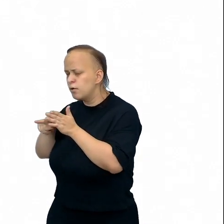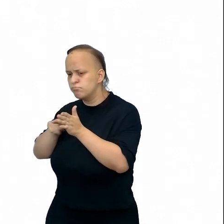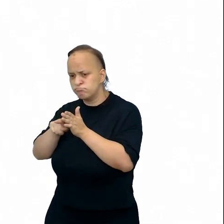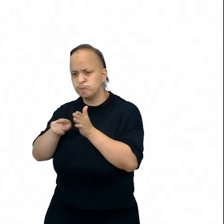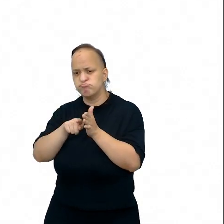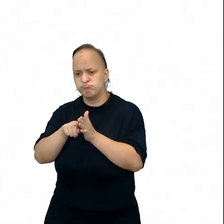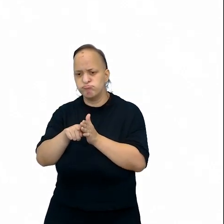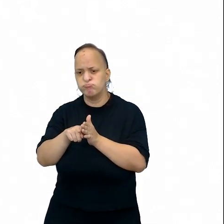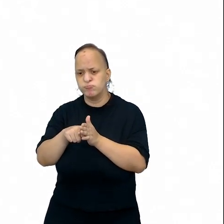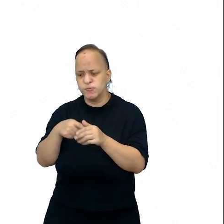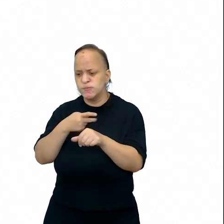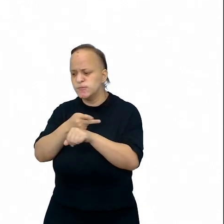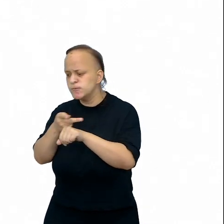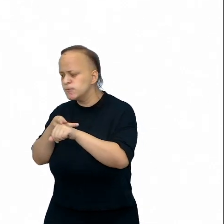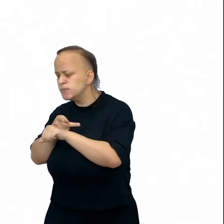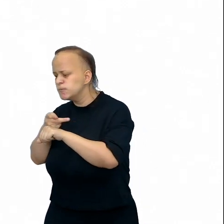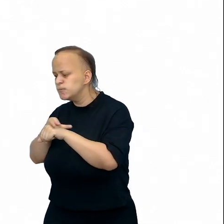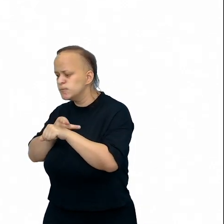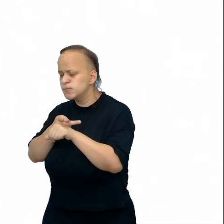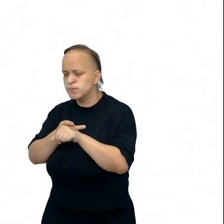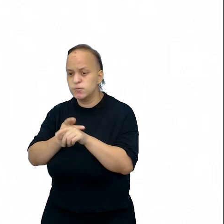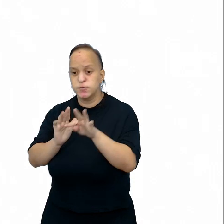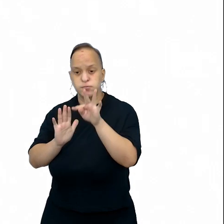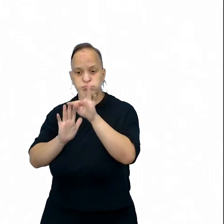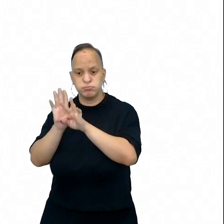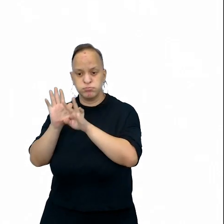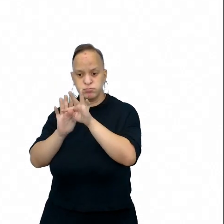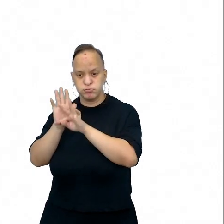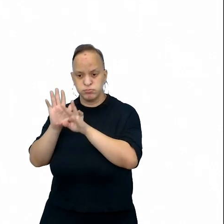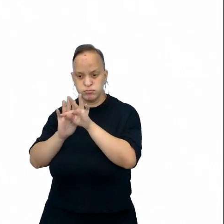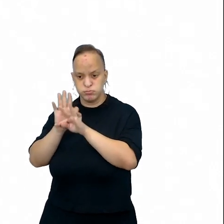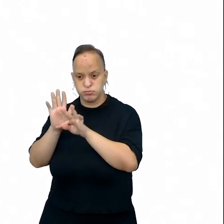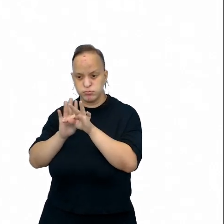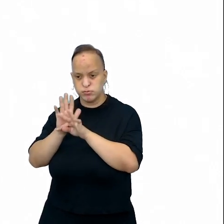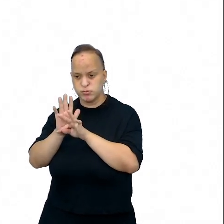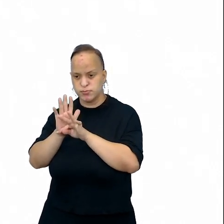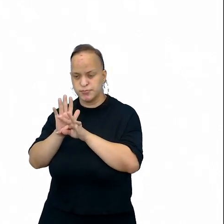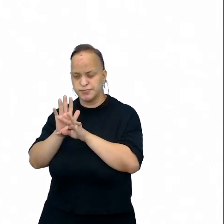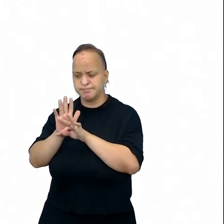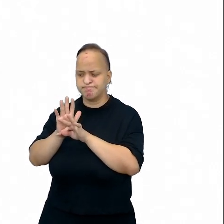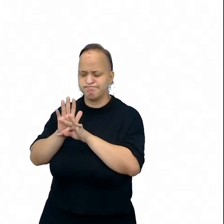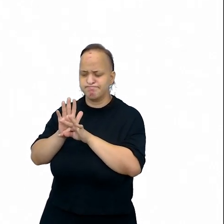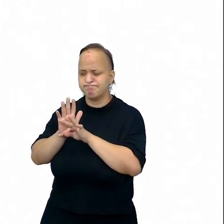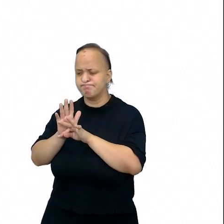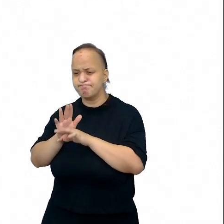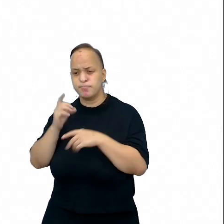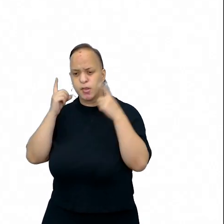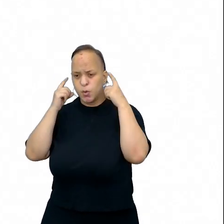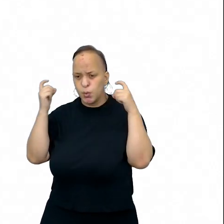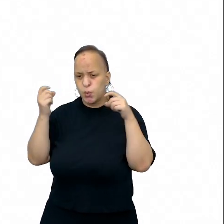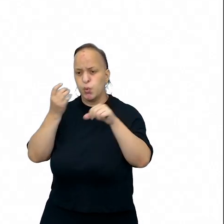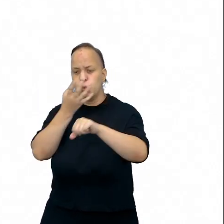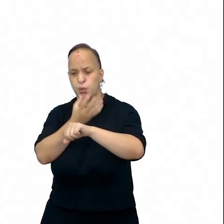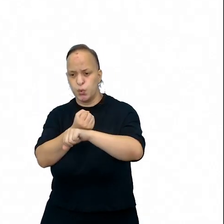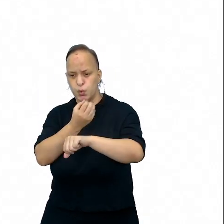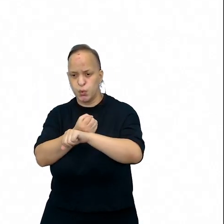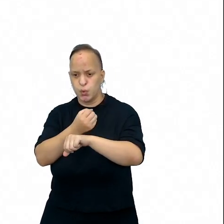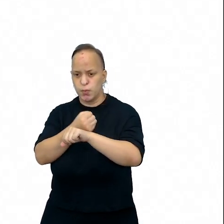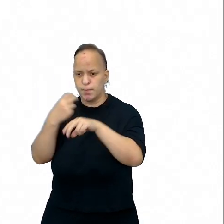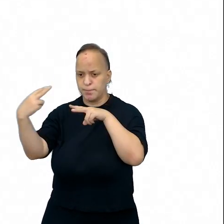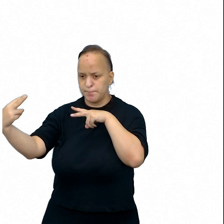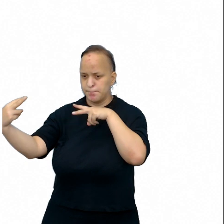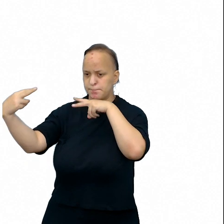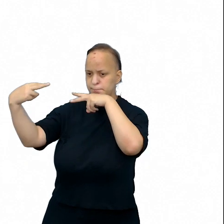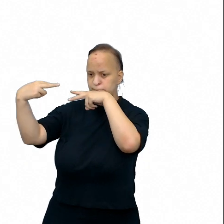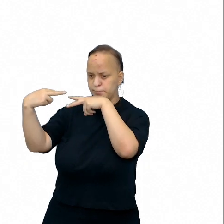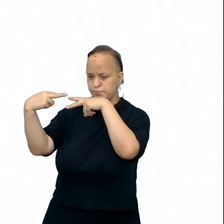interrogativos, pensando também em revisar os textos, definir se a entrevista será em formato de podcast ou face a face,